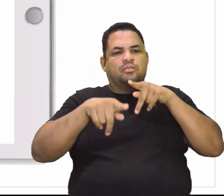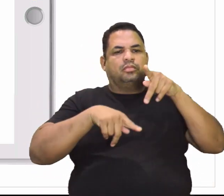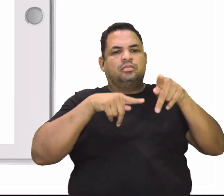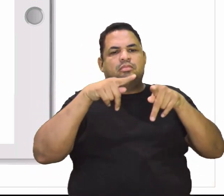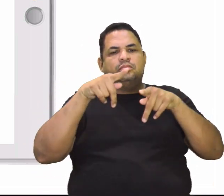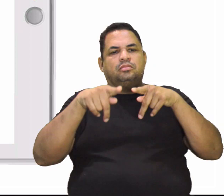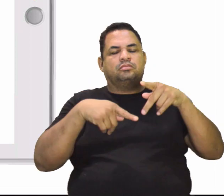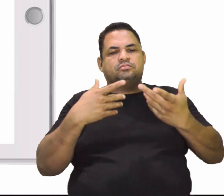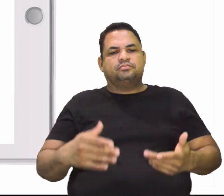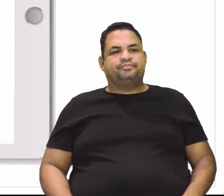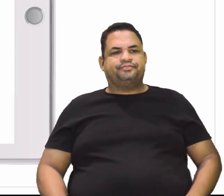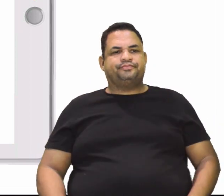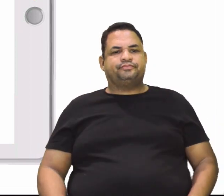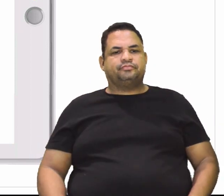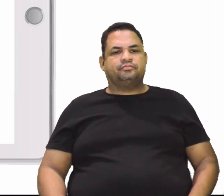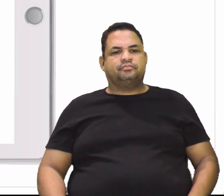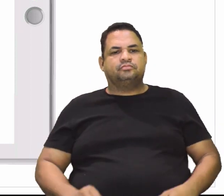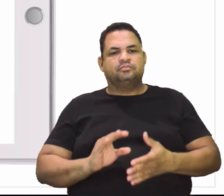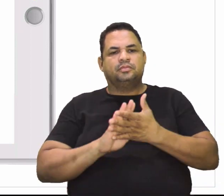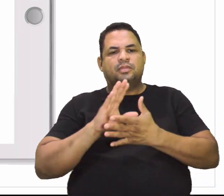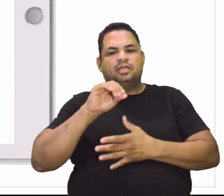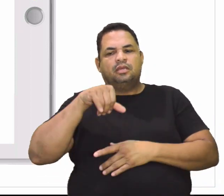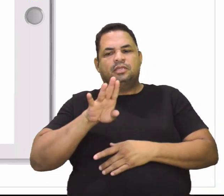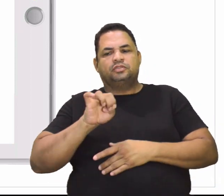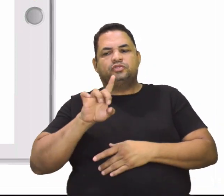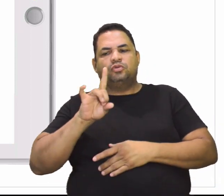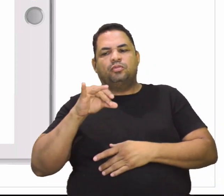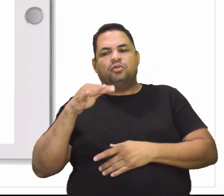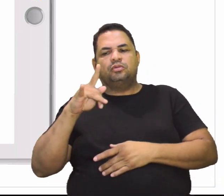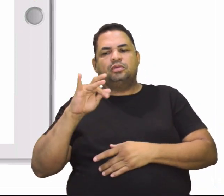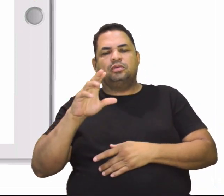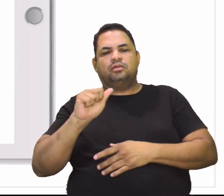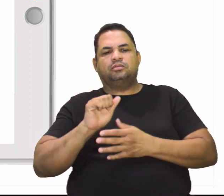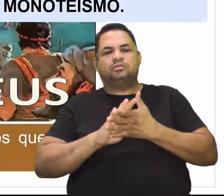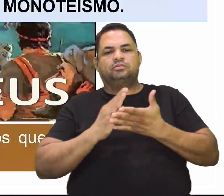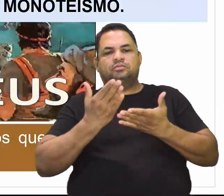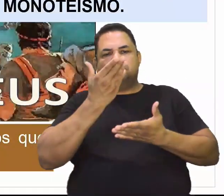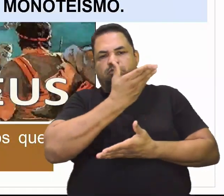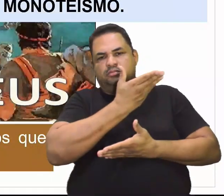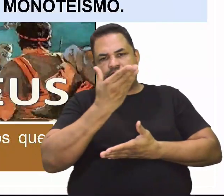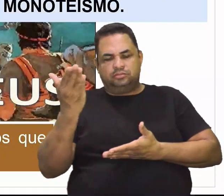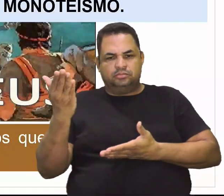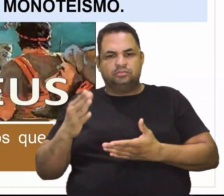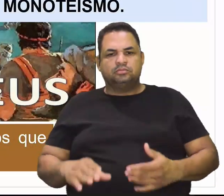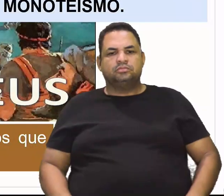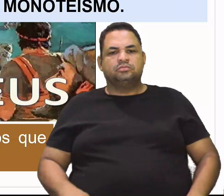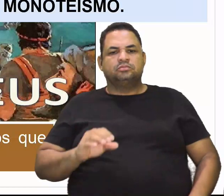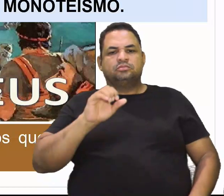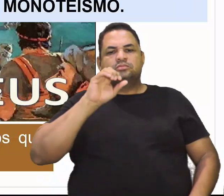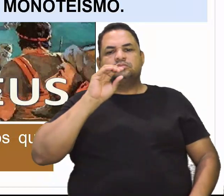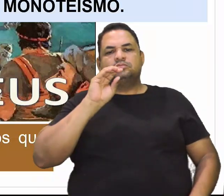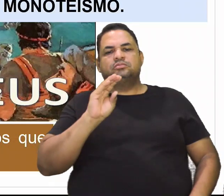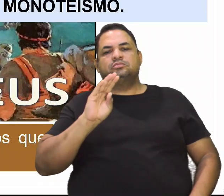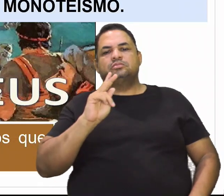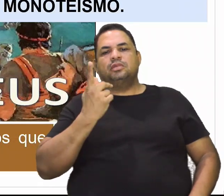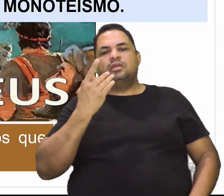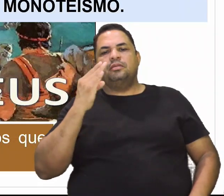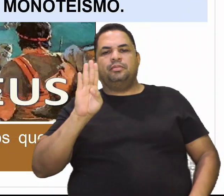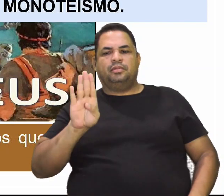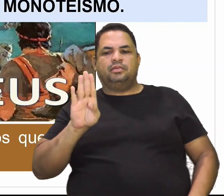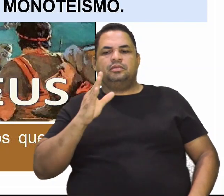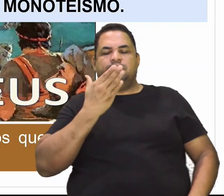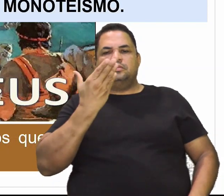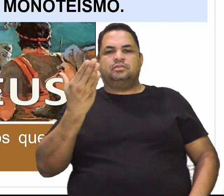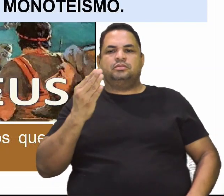Lá na Mesopotâmia existiam esses povos, fenícios, hebreus e persas, lá onde a humanidade ela vai aparecer agora